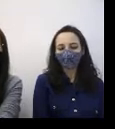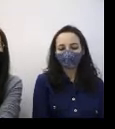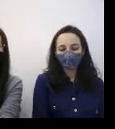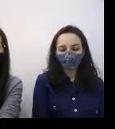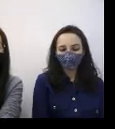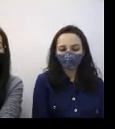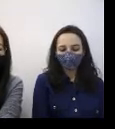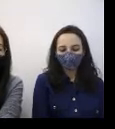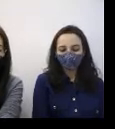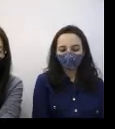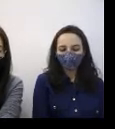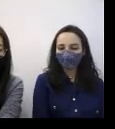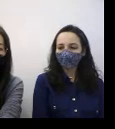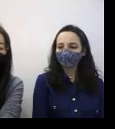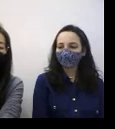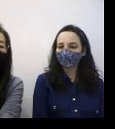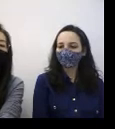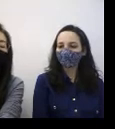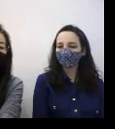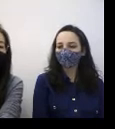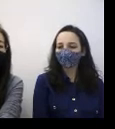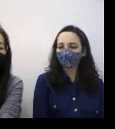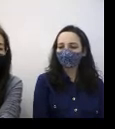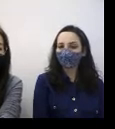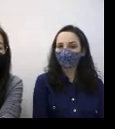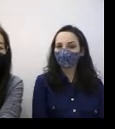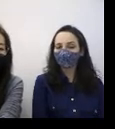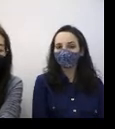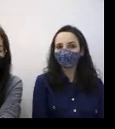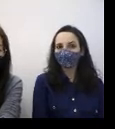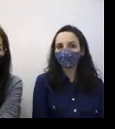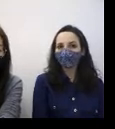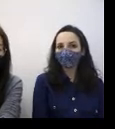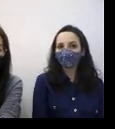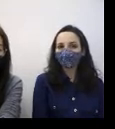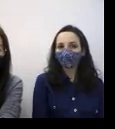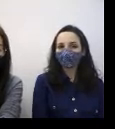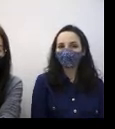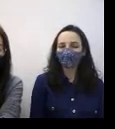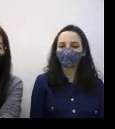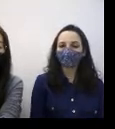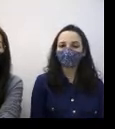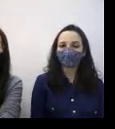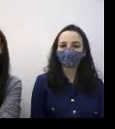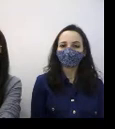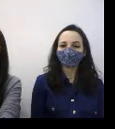quando já afeta a minha rotina, quando eu já não consigo fazer as mesmas coisas da forma como eu